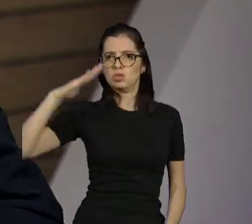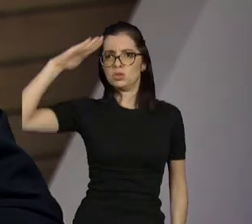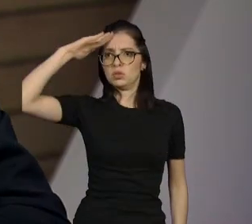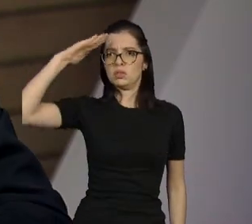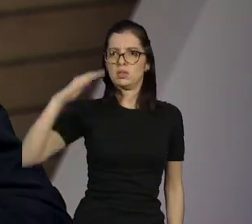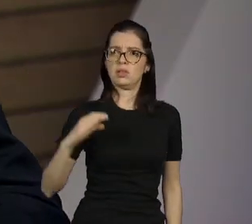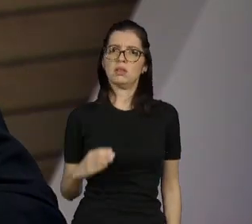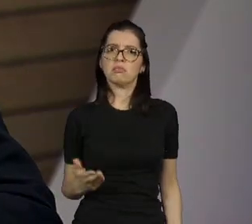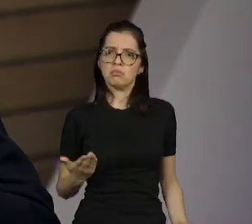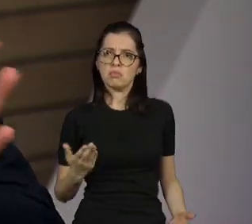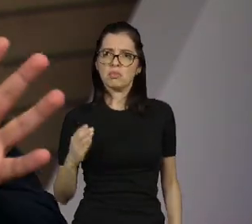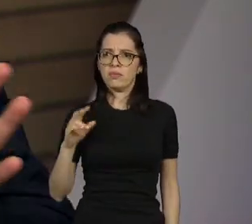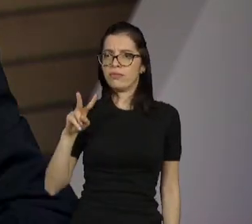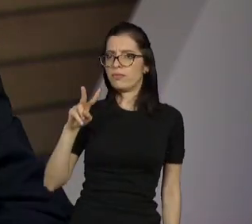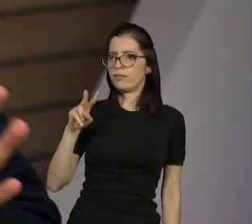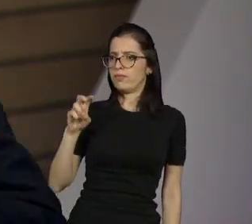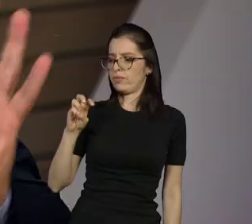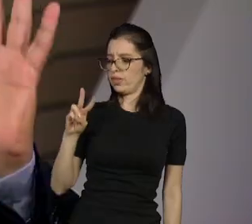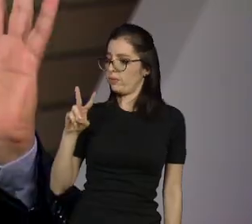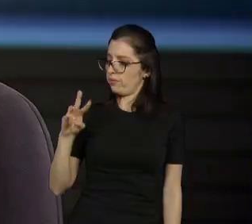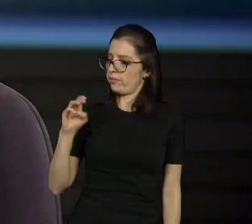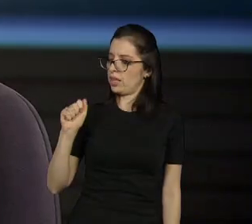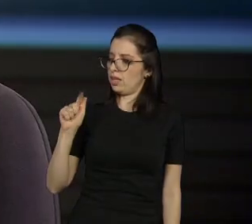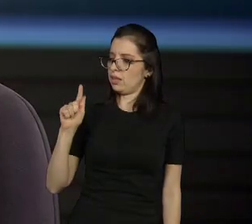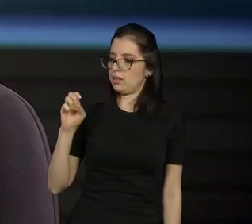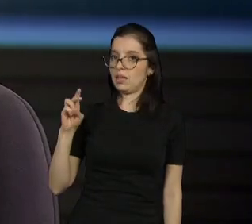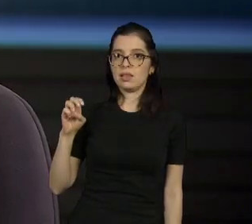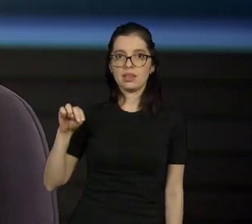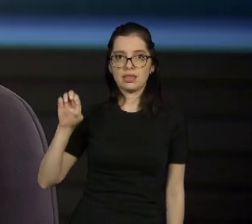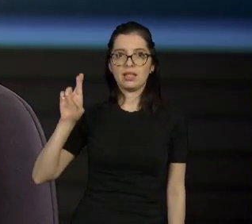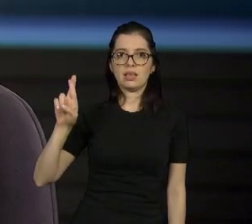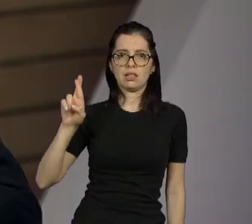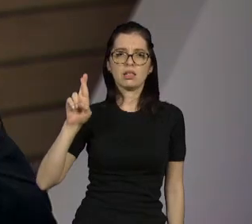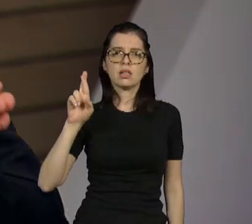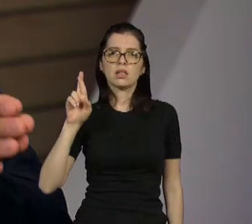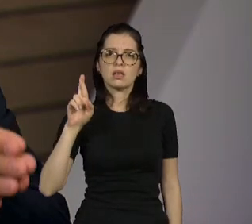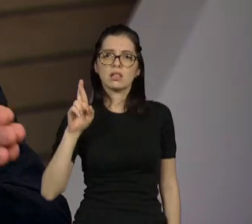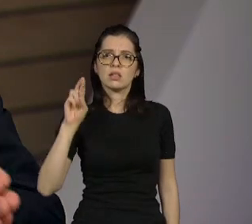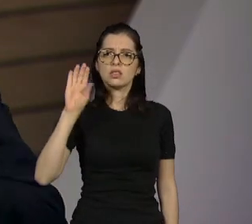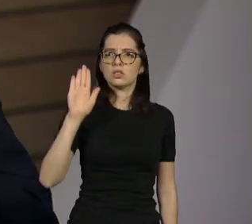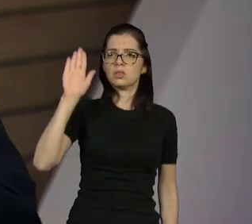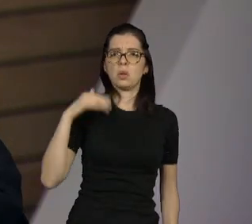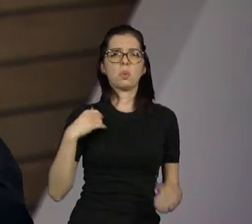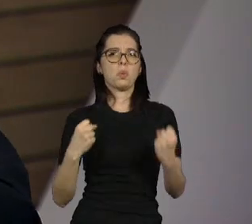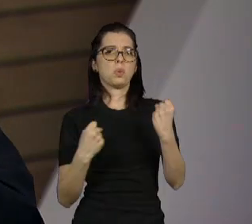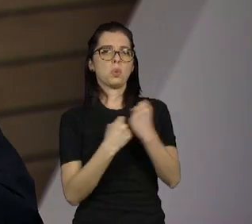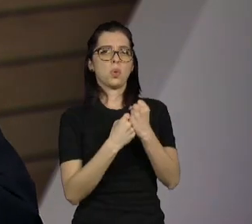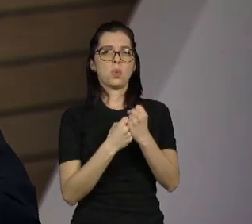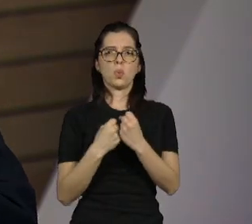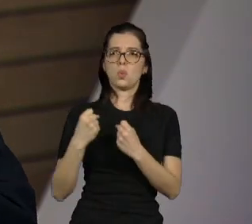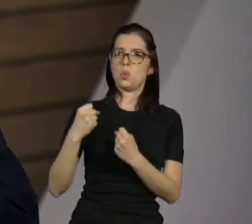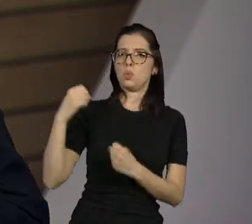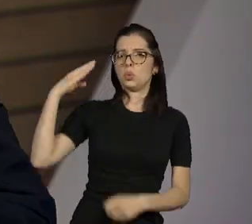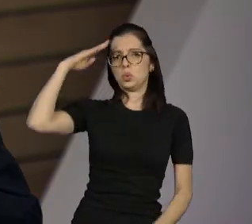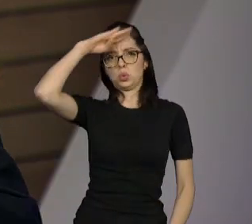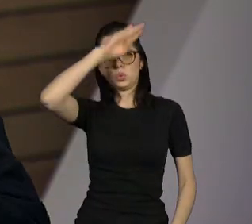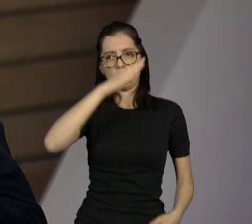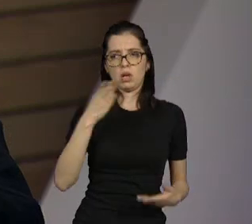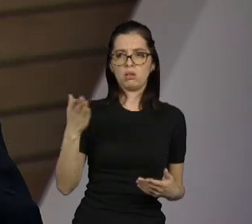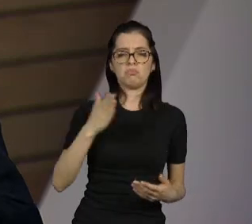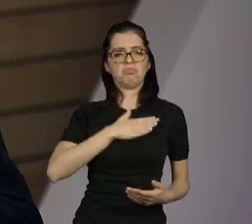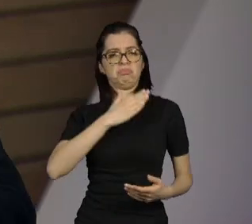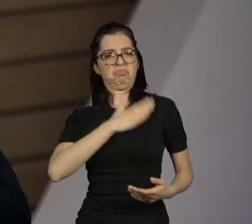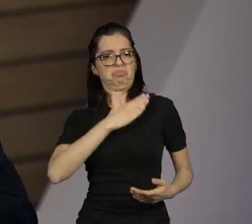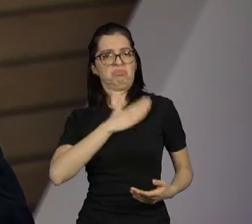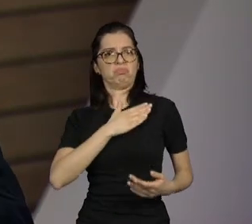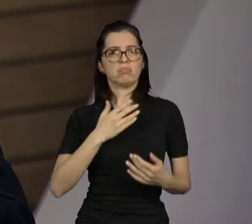Não, eu tenho o apoio do presidente, mas não sou um candidato do Bolsonaro. Poxa, mas o próprio presidente falou o seu nome numa live, né? Então ele tem